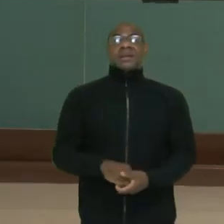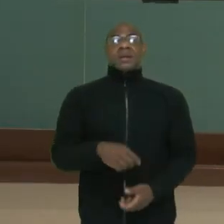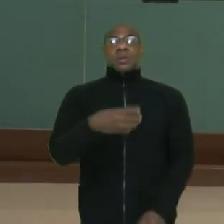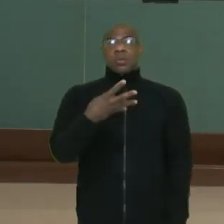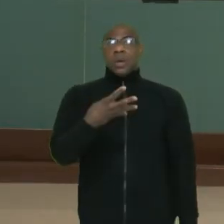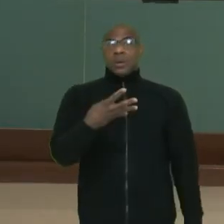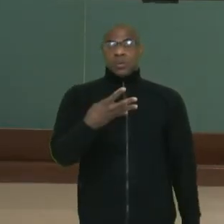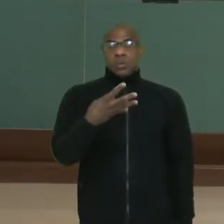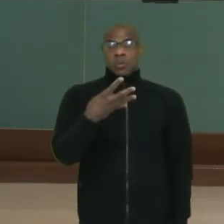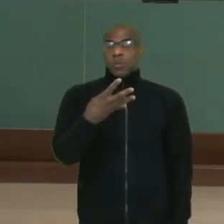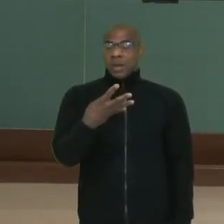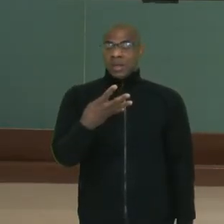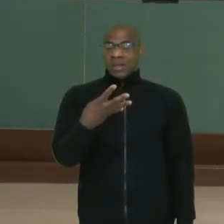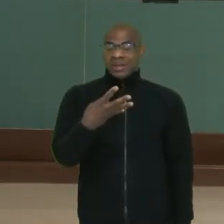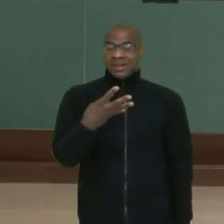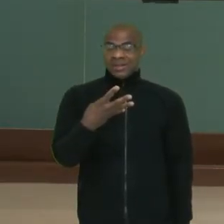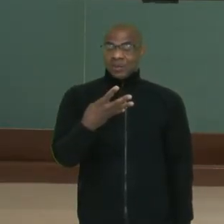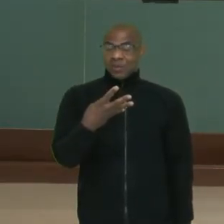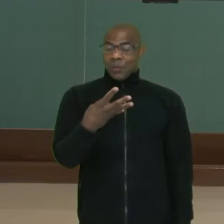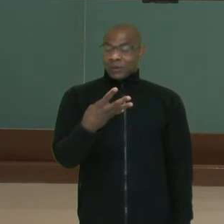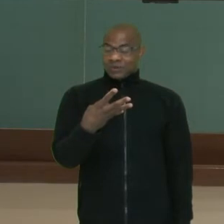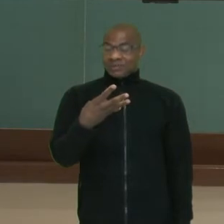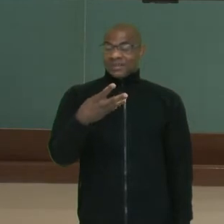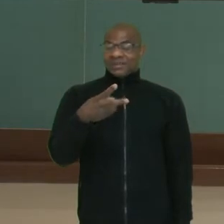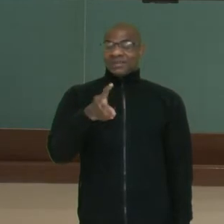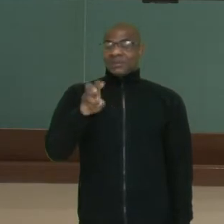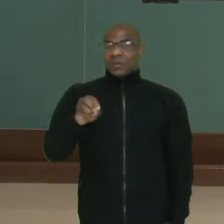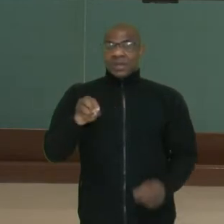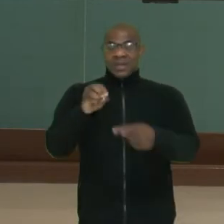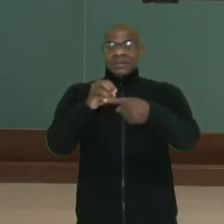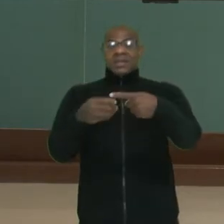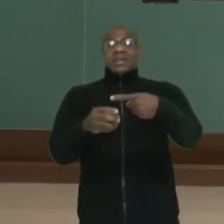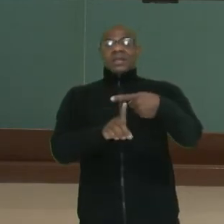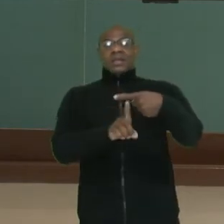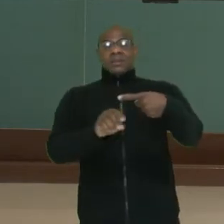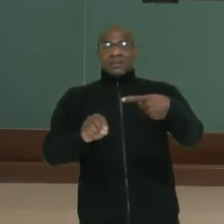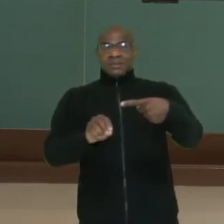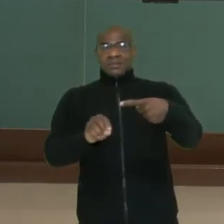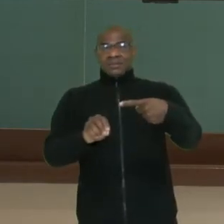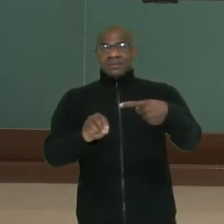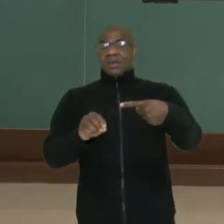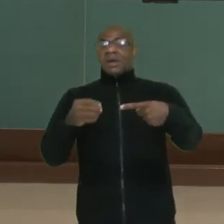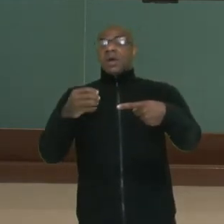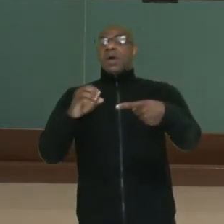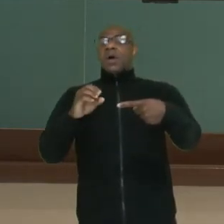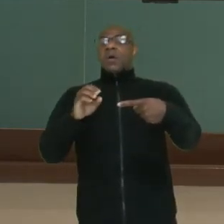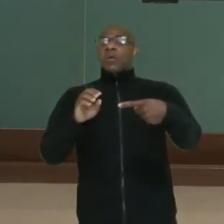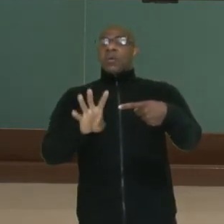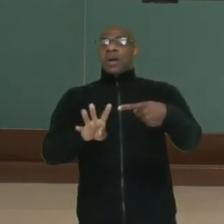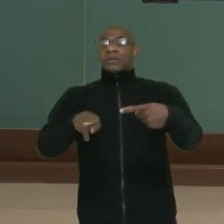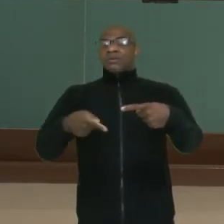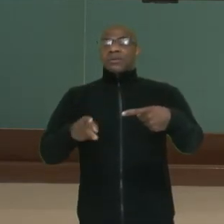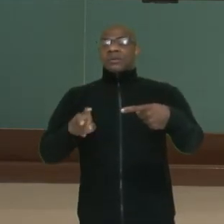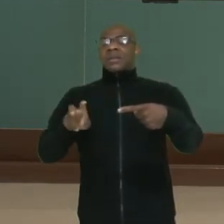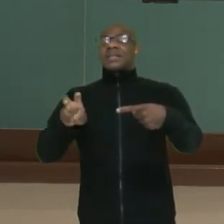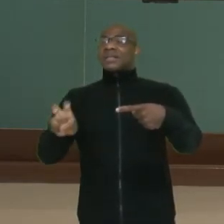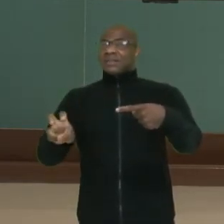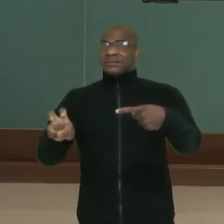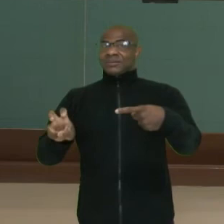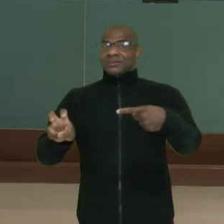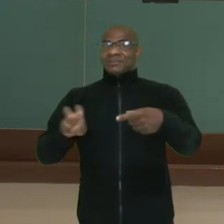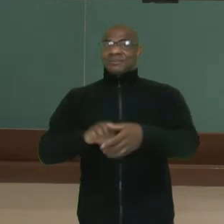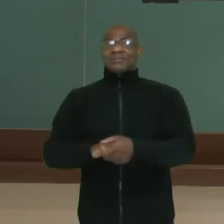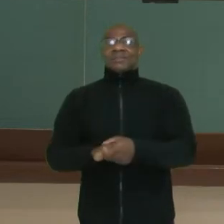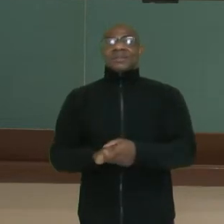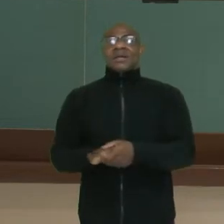450% é 450 sobre 100, 4,5. E eu vou dividir por 360. Então, eu vou